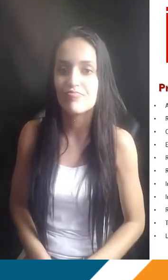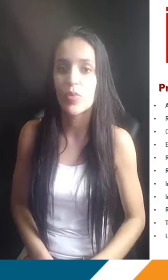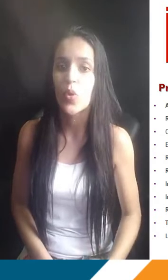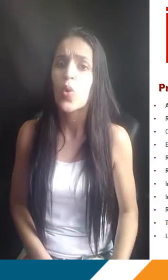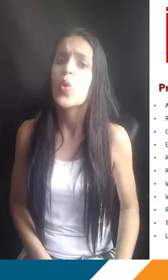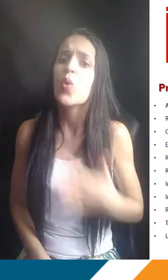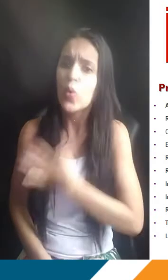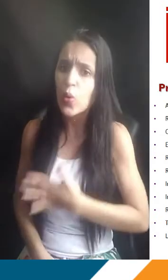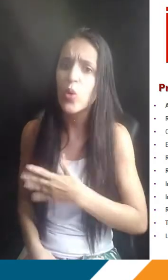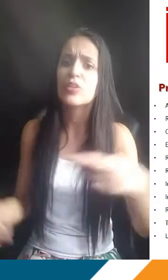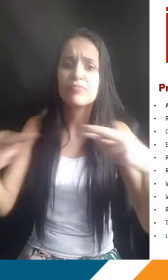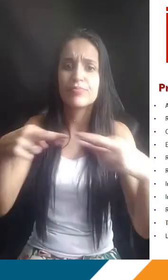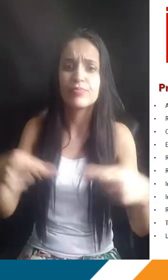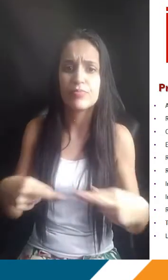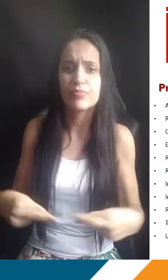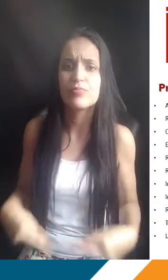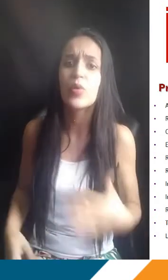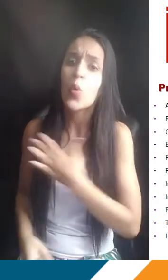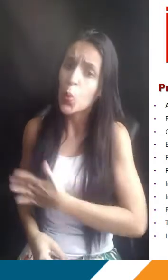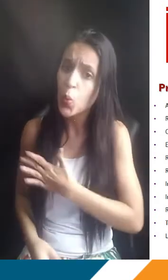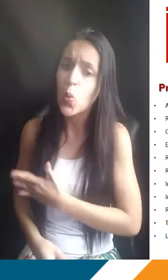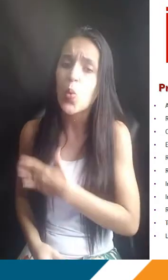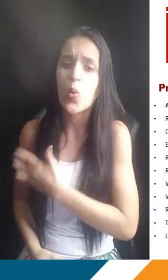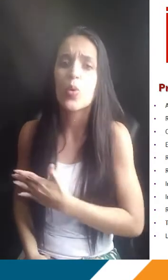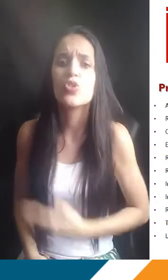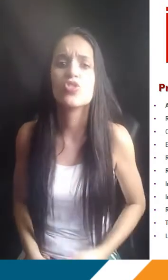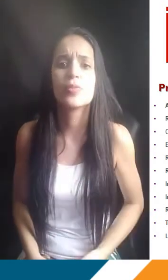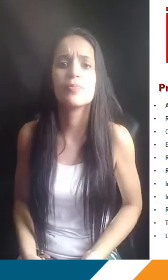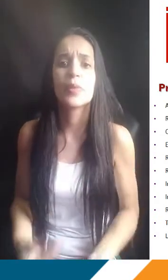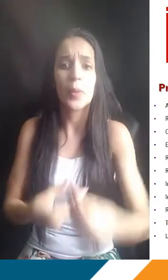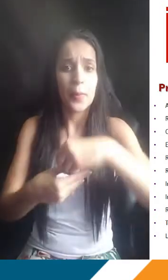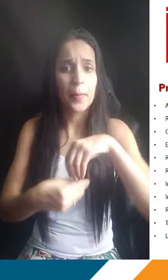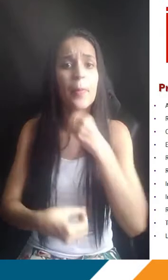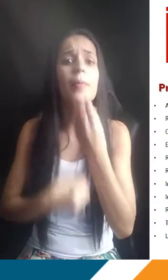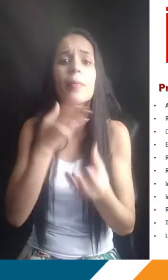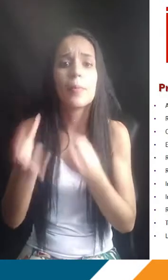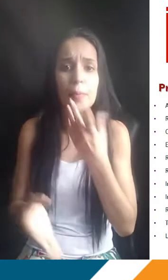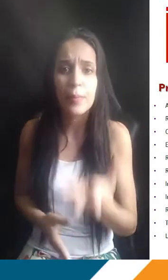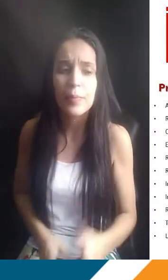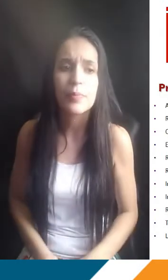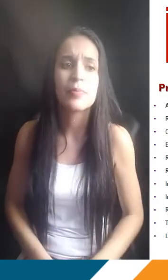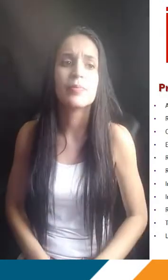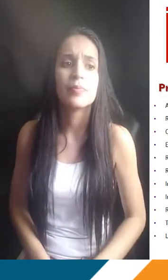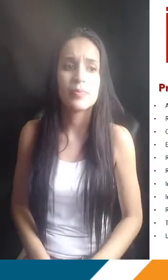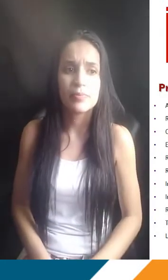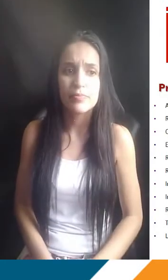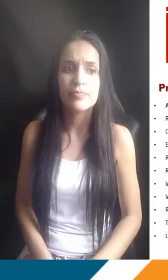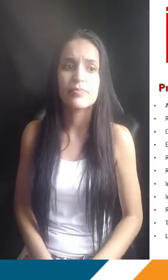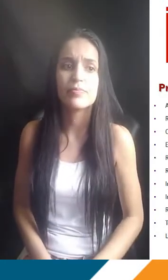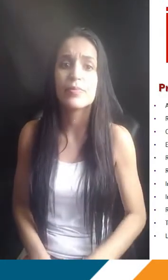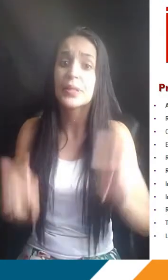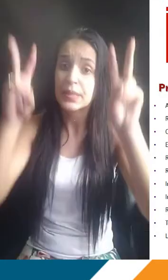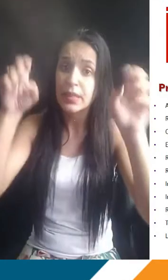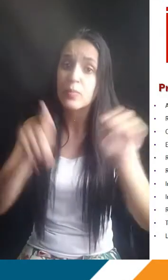à valorização da forma, a influência dos movimentos parnasiano e também simbolismo, inovações linguísticas e